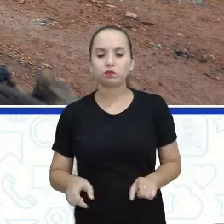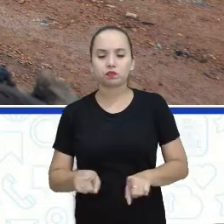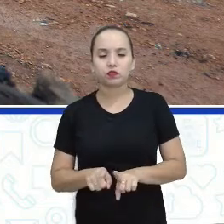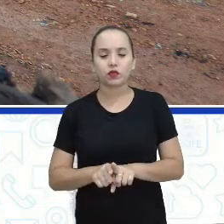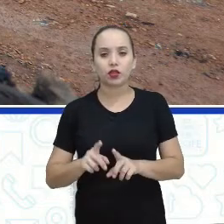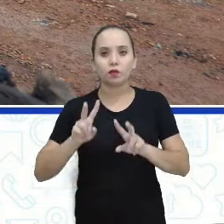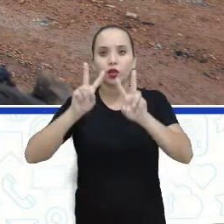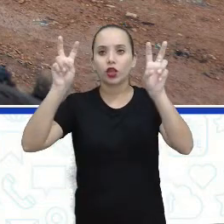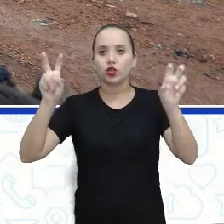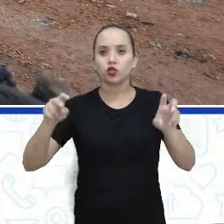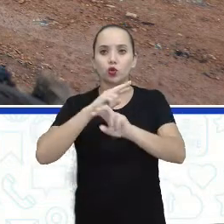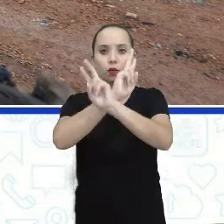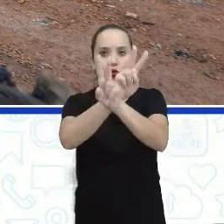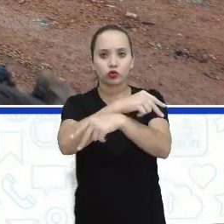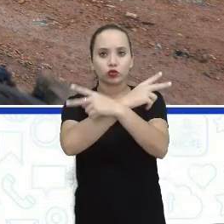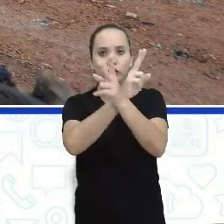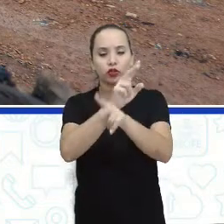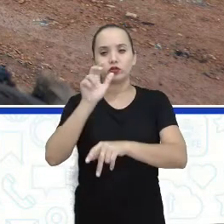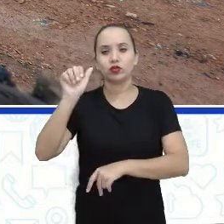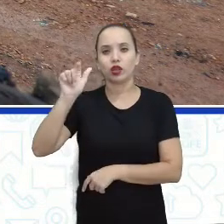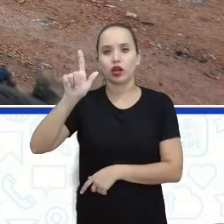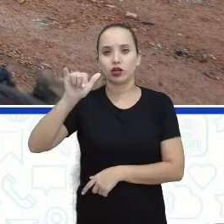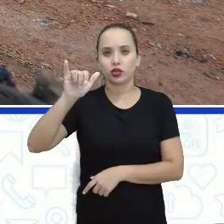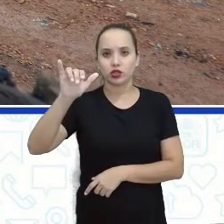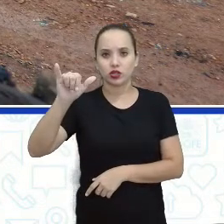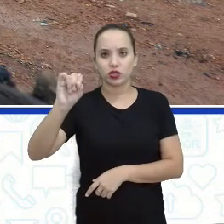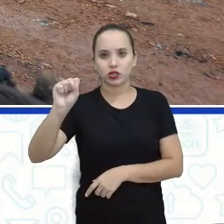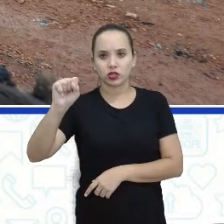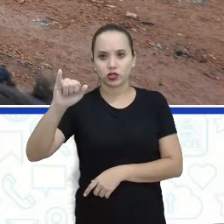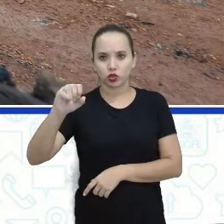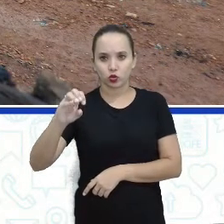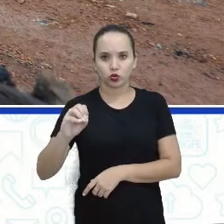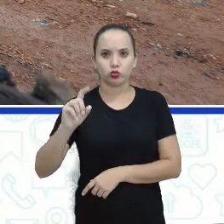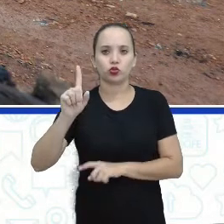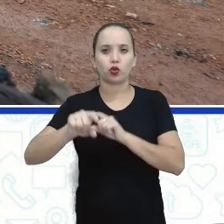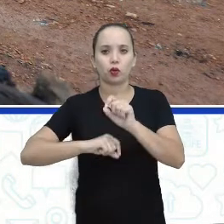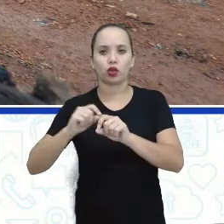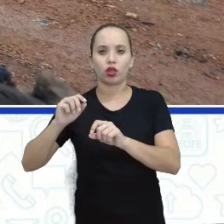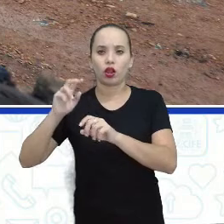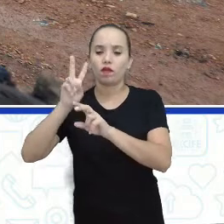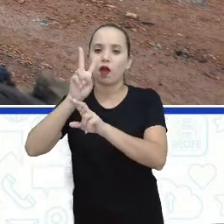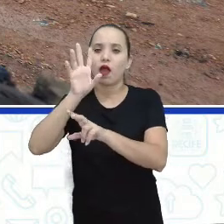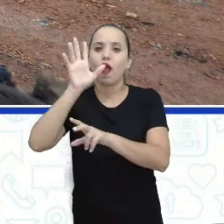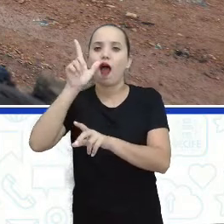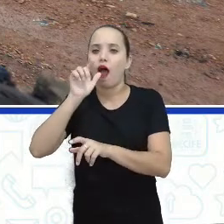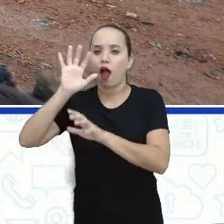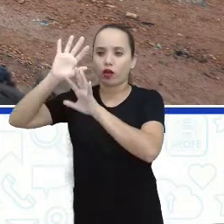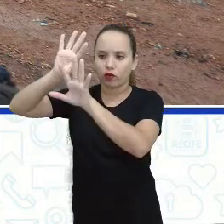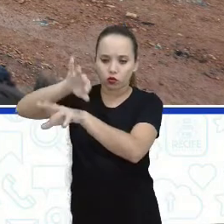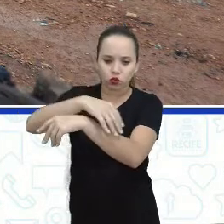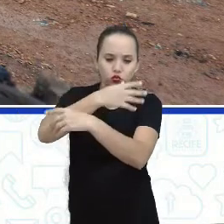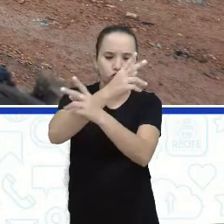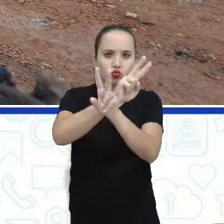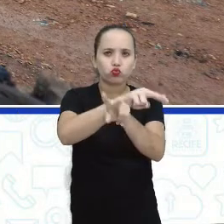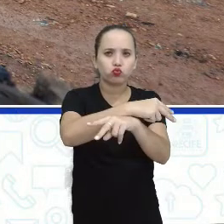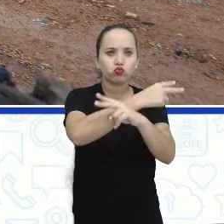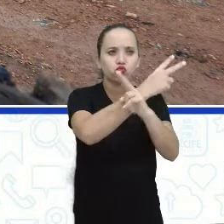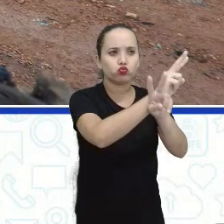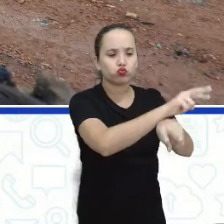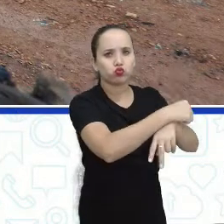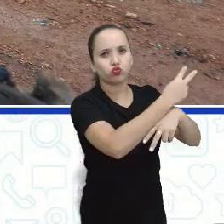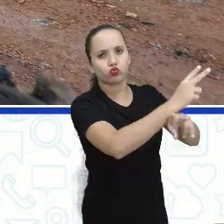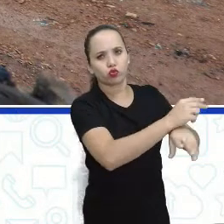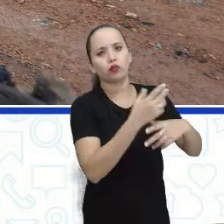dos ventos alísios, que trazem essa umidade do oceano, tá? Então, tudo isso aí está relacionado ao desmatamento da